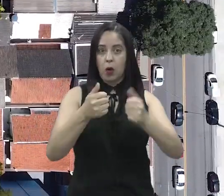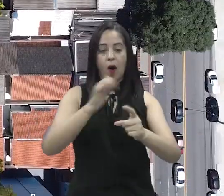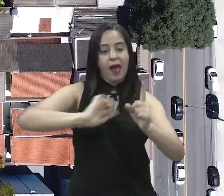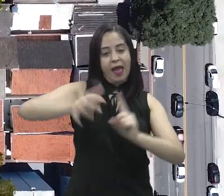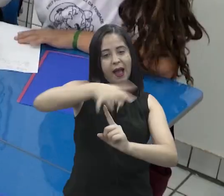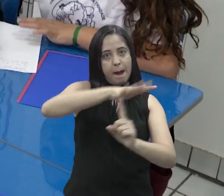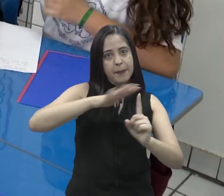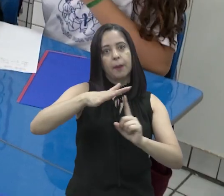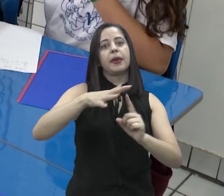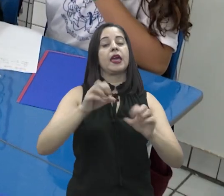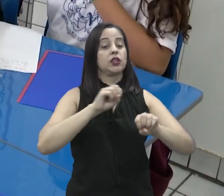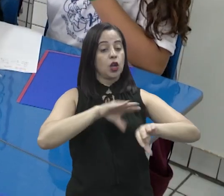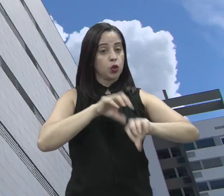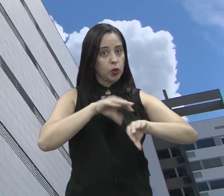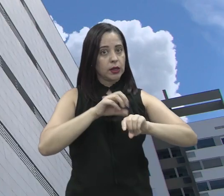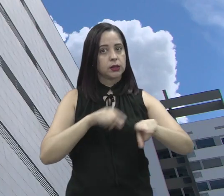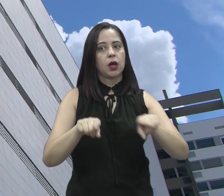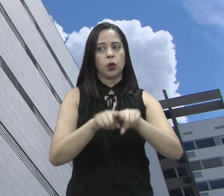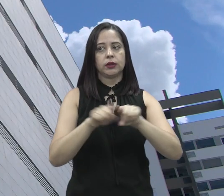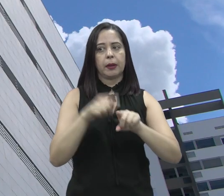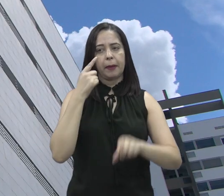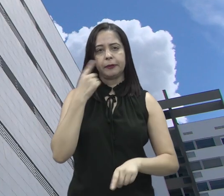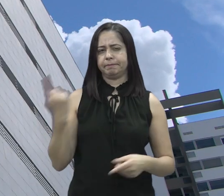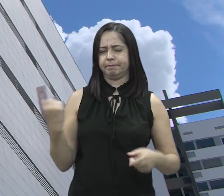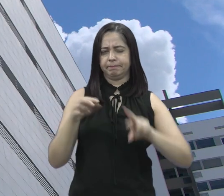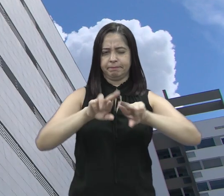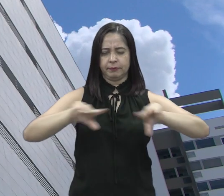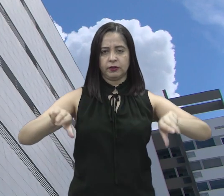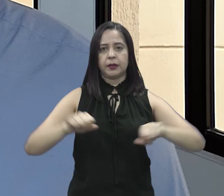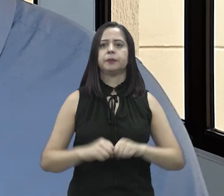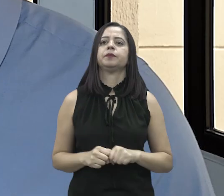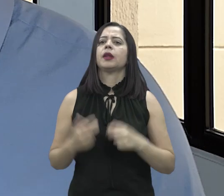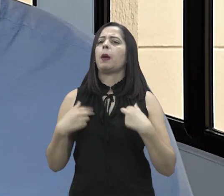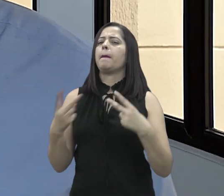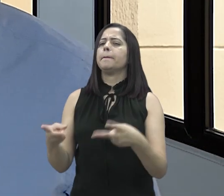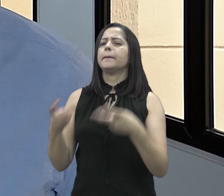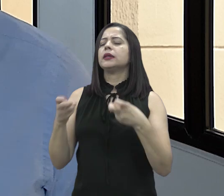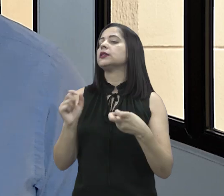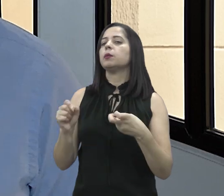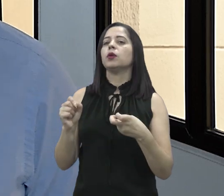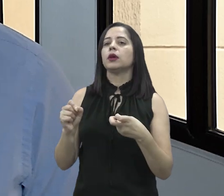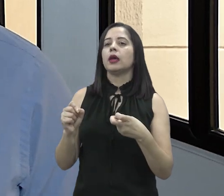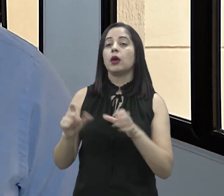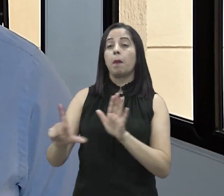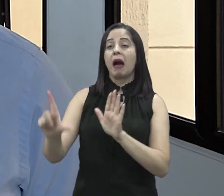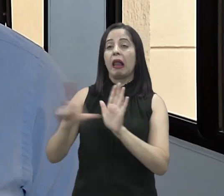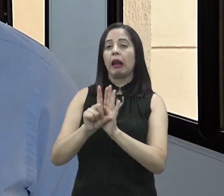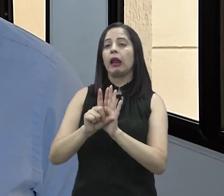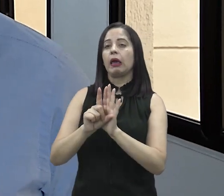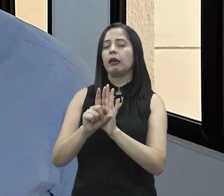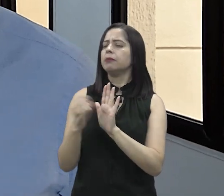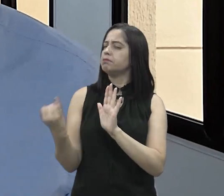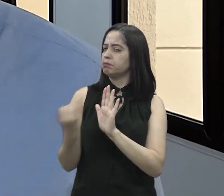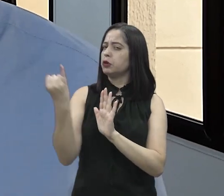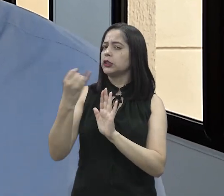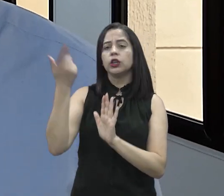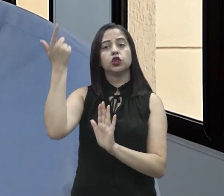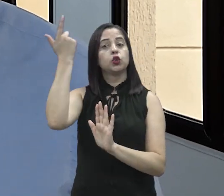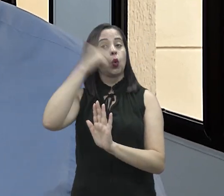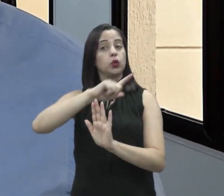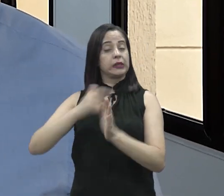meio ambiente, educação e serviços públicos essenciais. Eu vejo que uma das leis que eu consegui aprovar aqui,